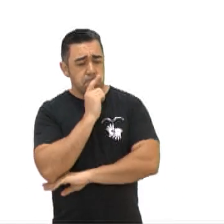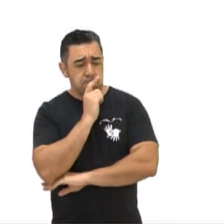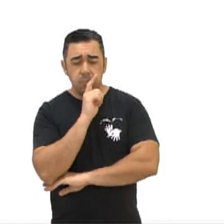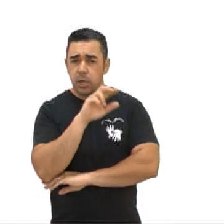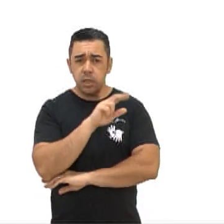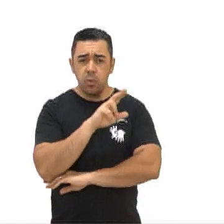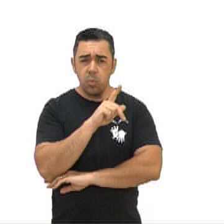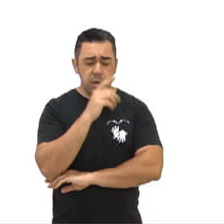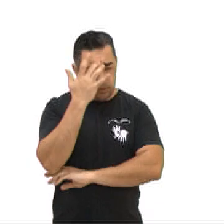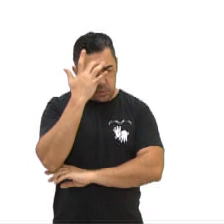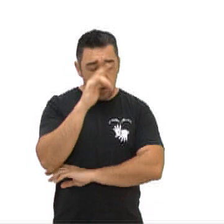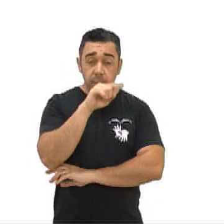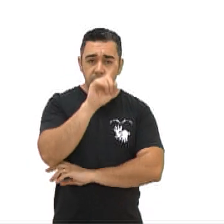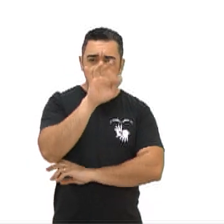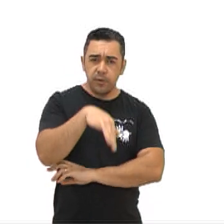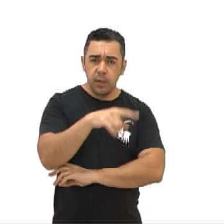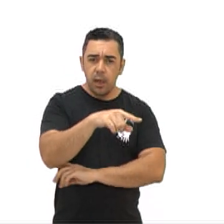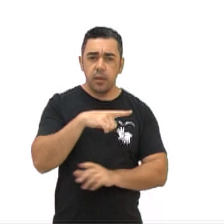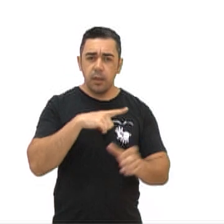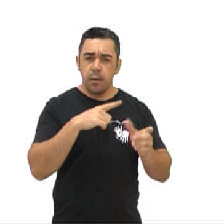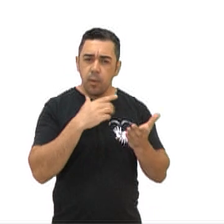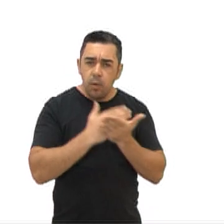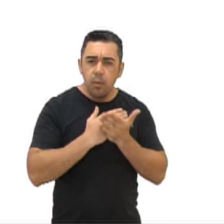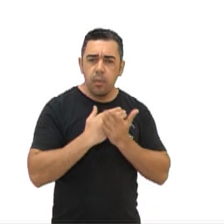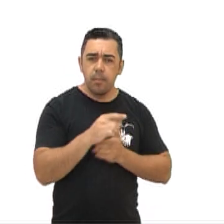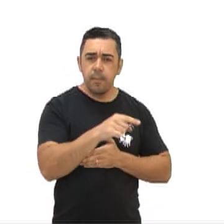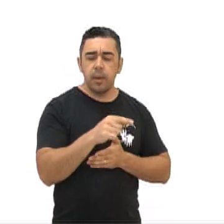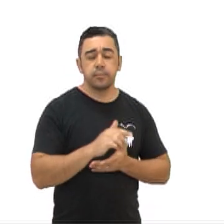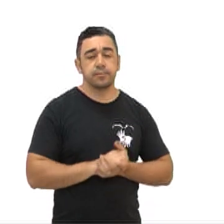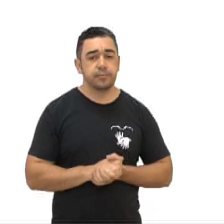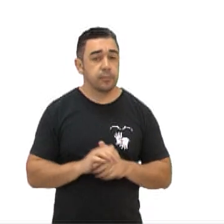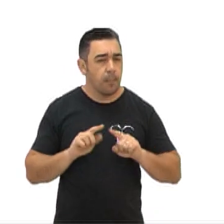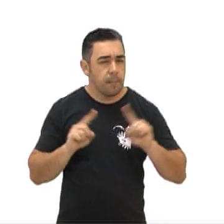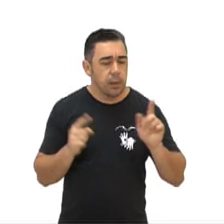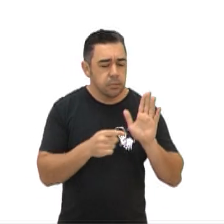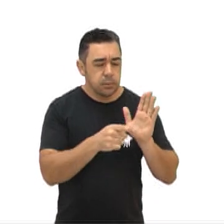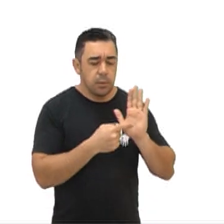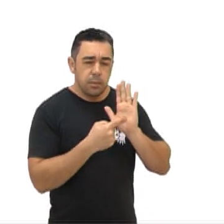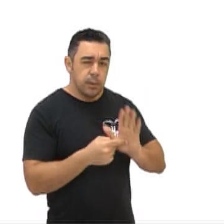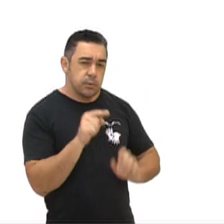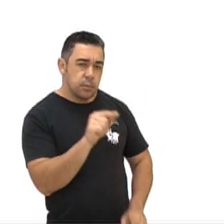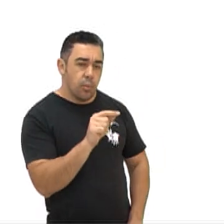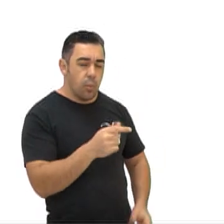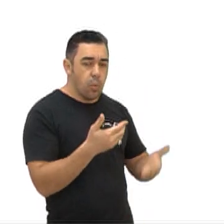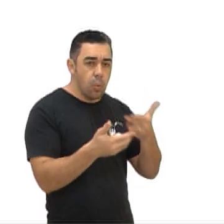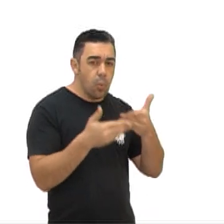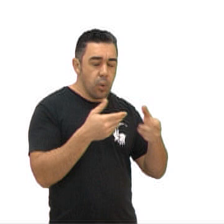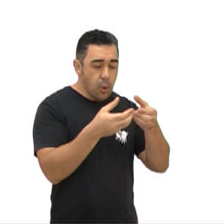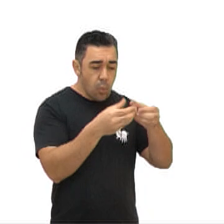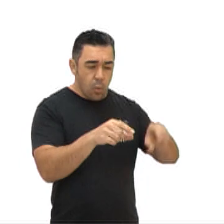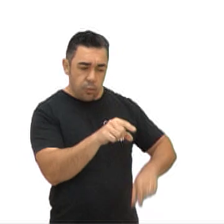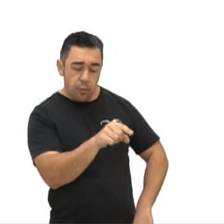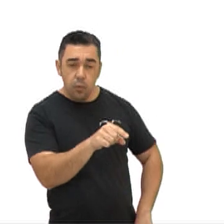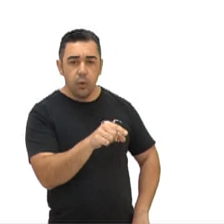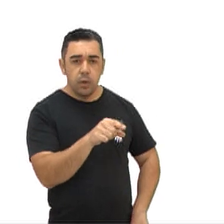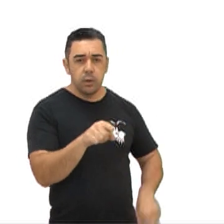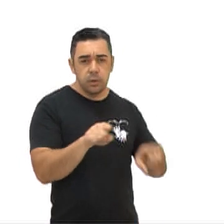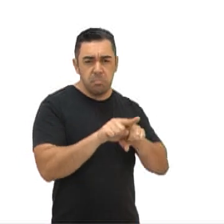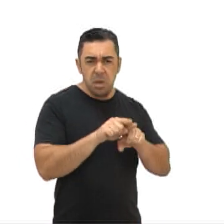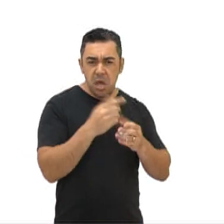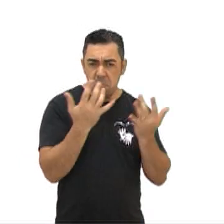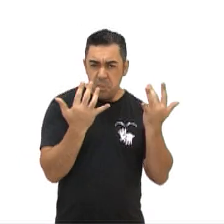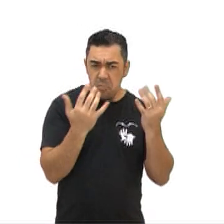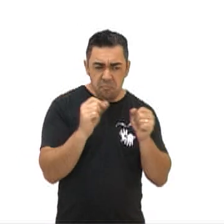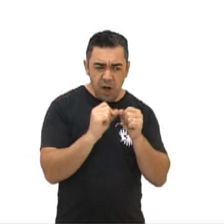no final, está no ponto de partida. A presença de qualquer ovo, até se a mão não lhe